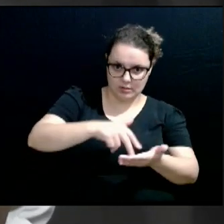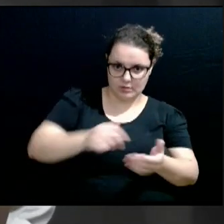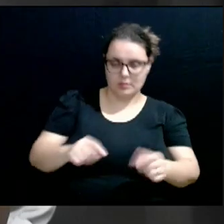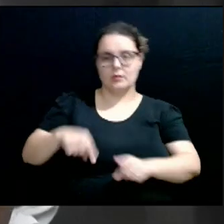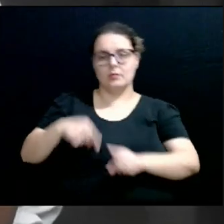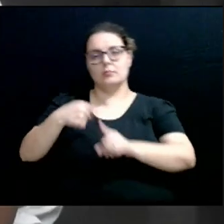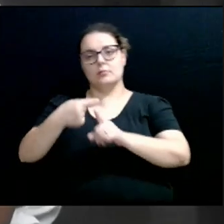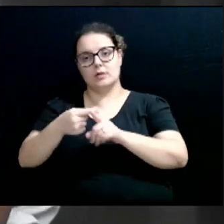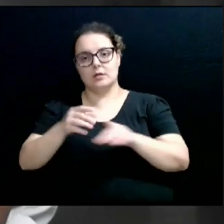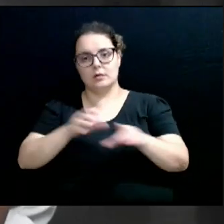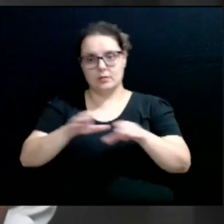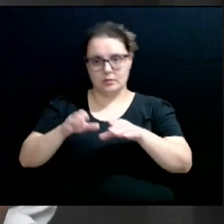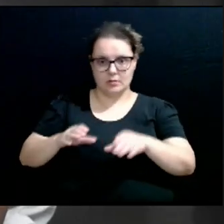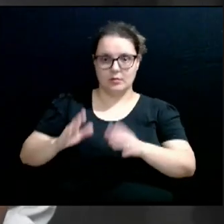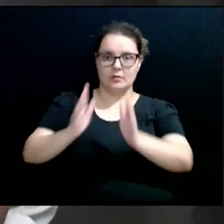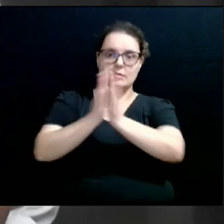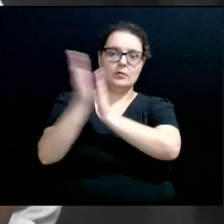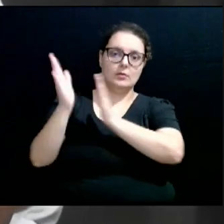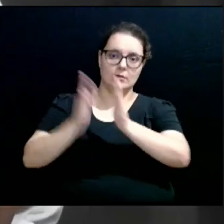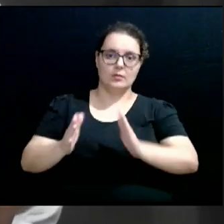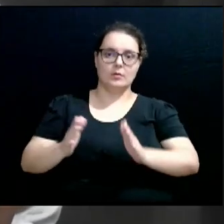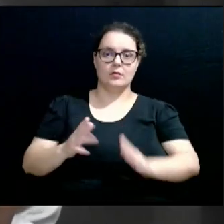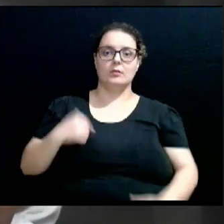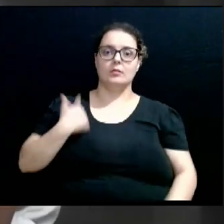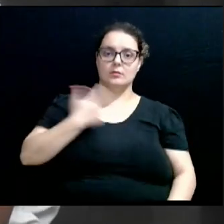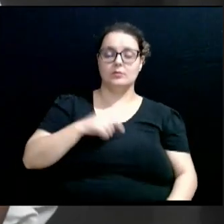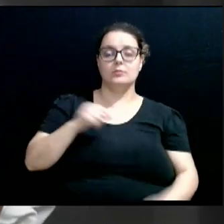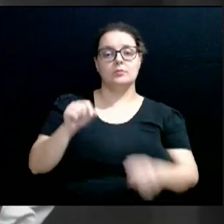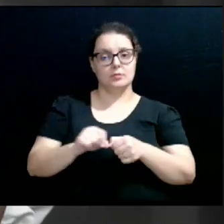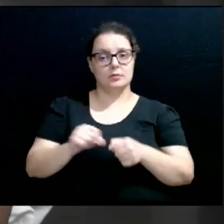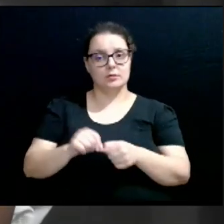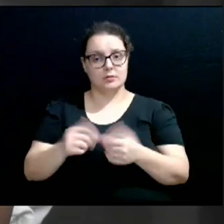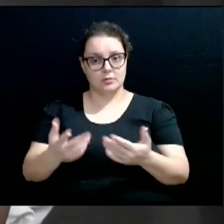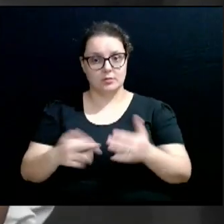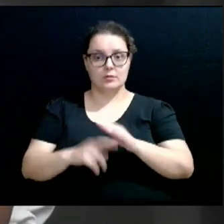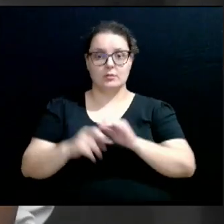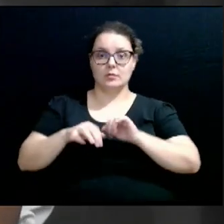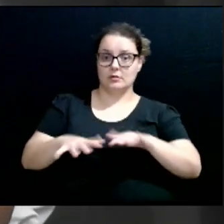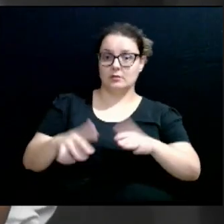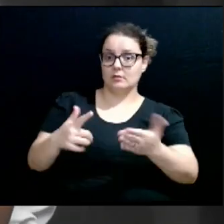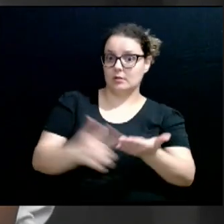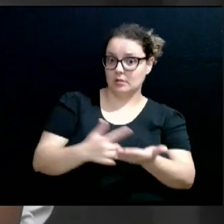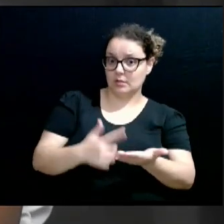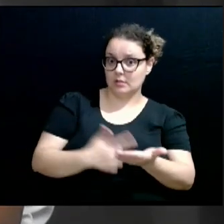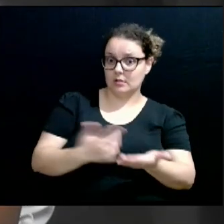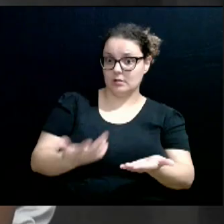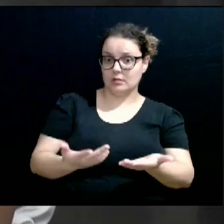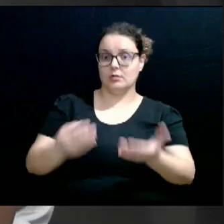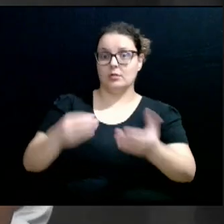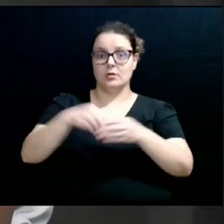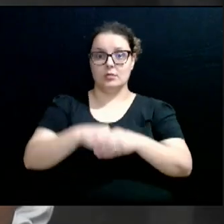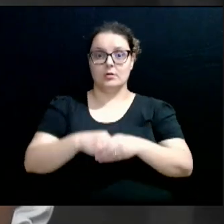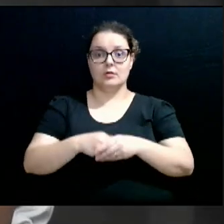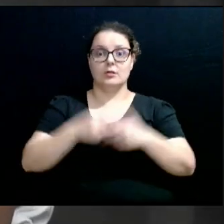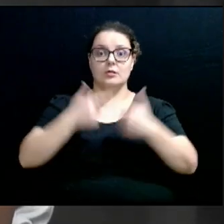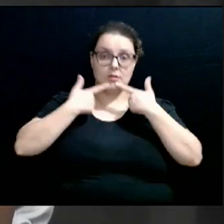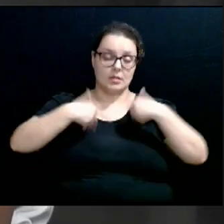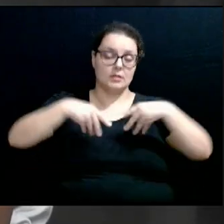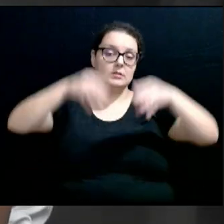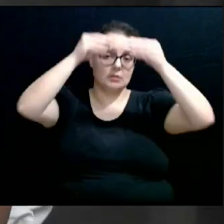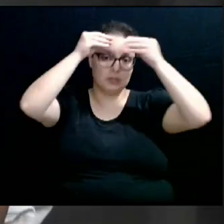de Bibliotecas vão estar realizando essa feira literária. E dentro das linguagens que a gente já tem dentro